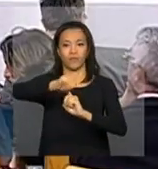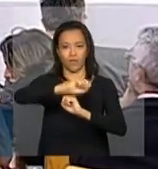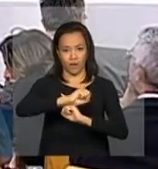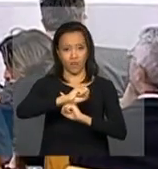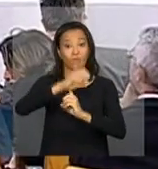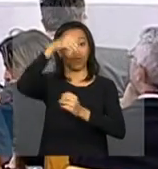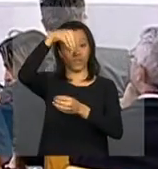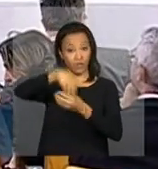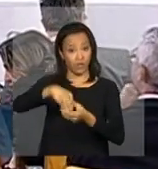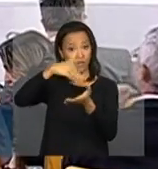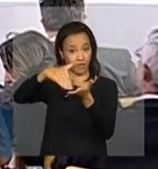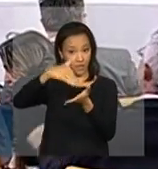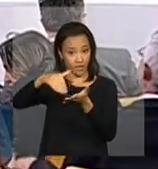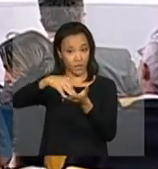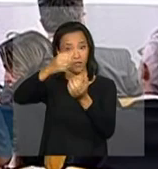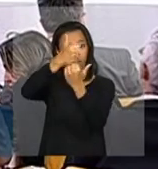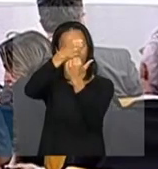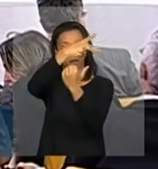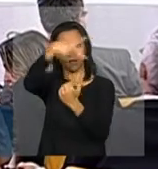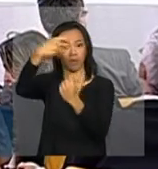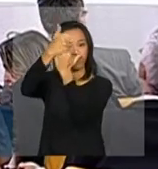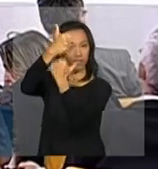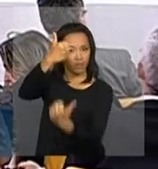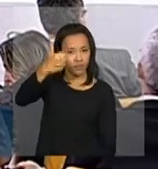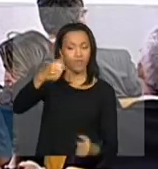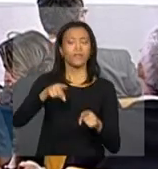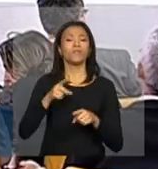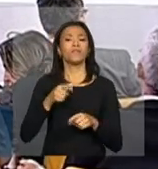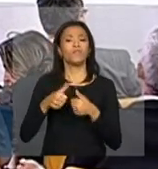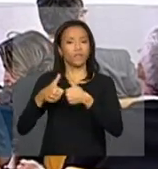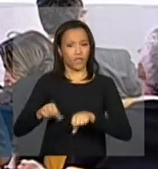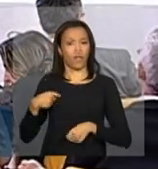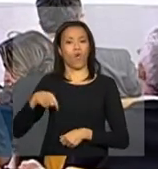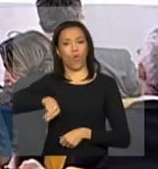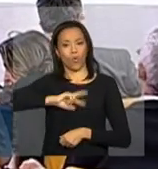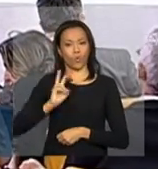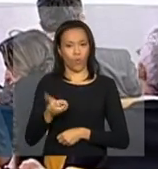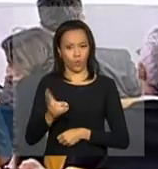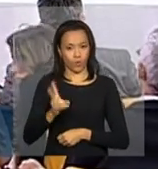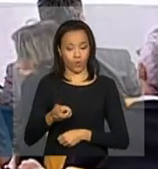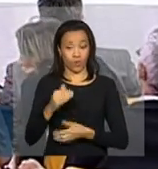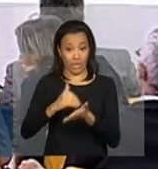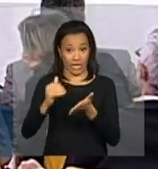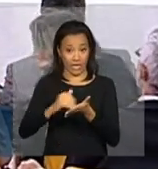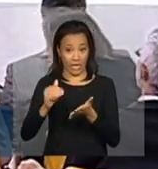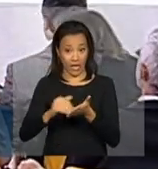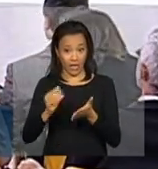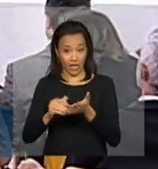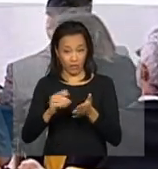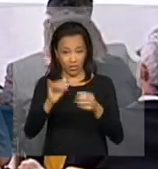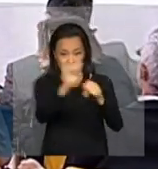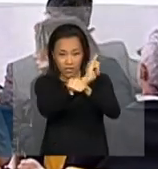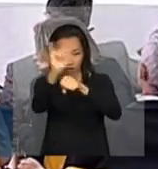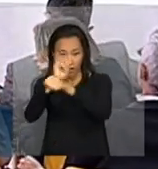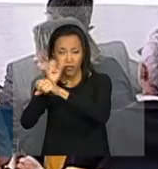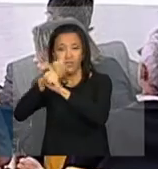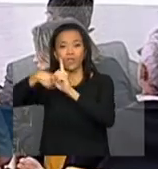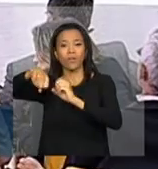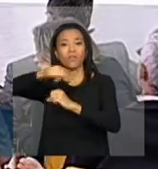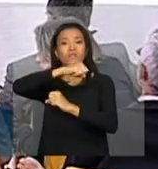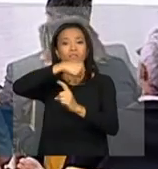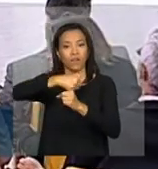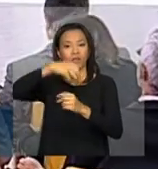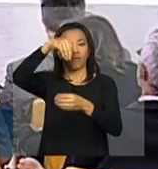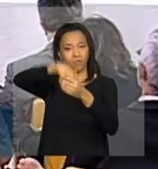da Secretaria-Geral da Presidência, e permanece conosco o secretário de Articulação Social da Secretaria-Geral da Presidência da República, o senhor